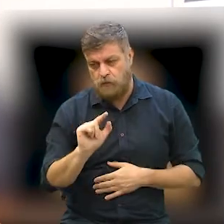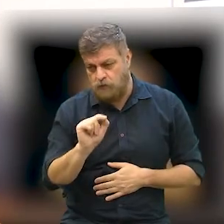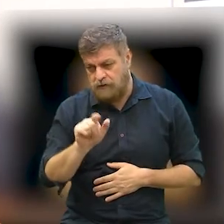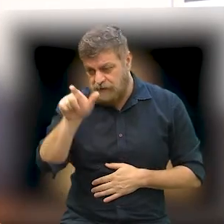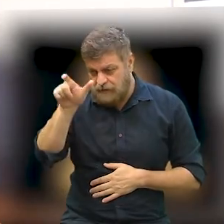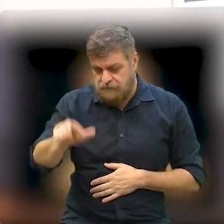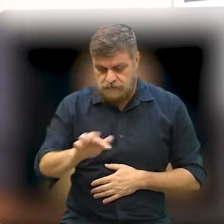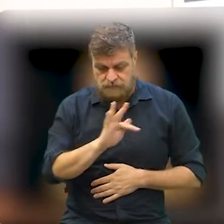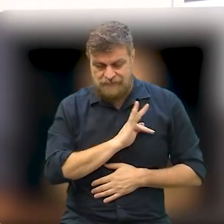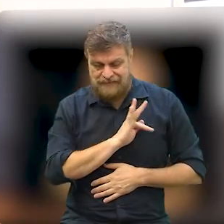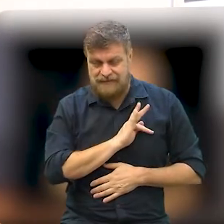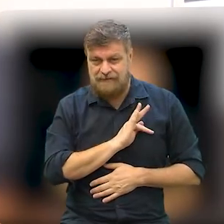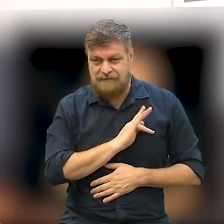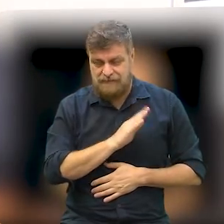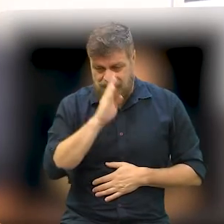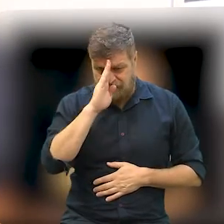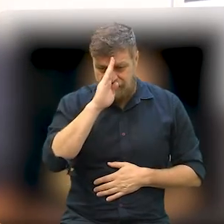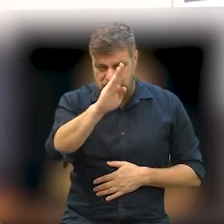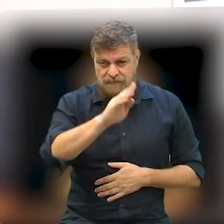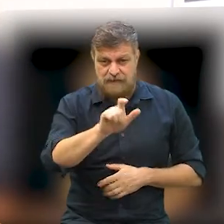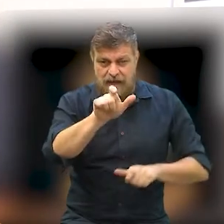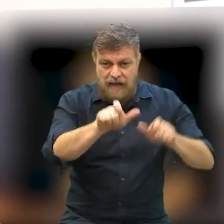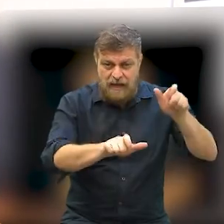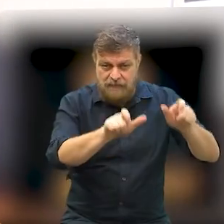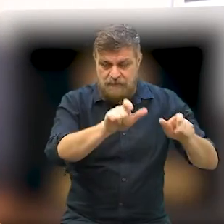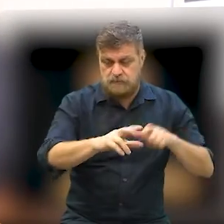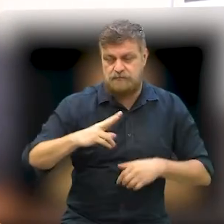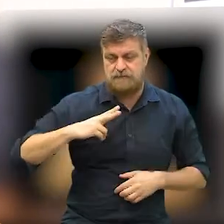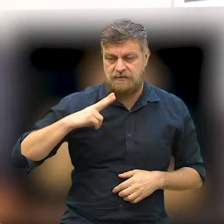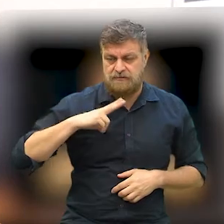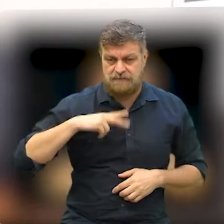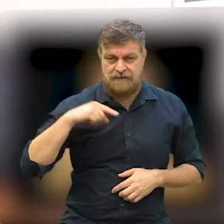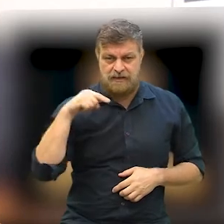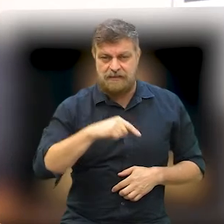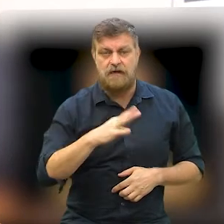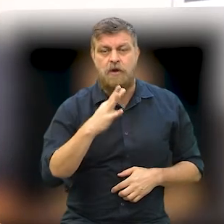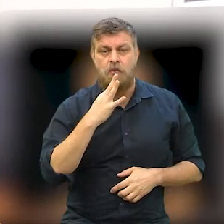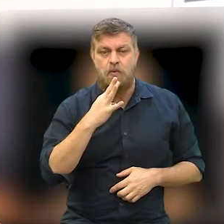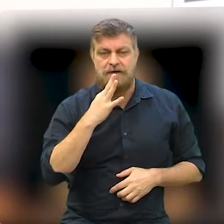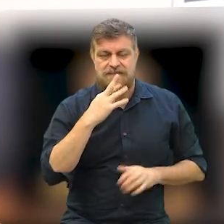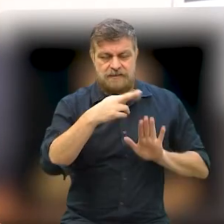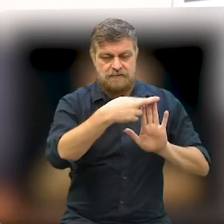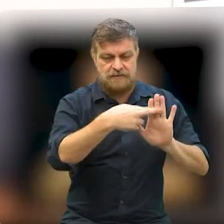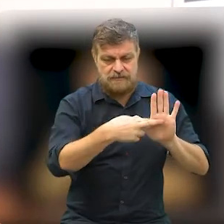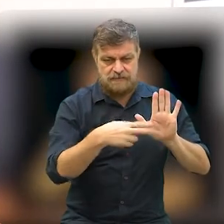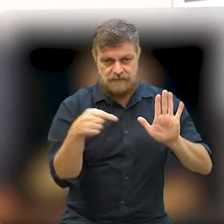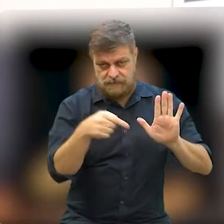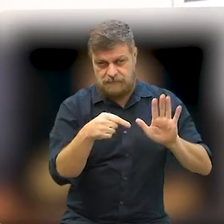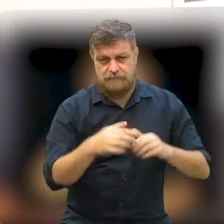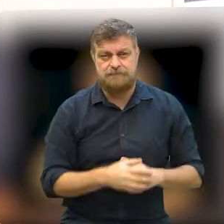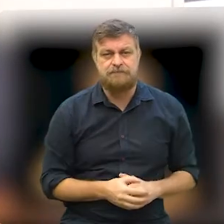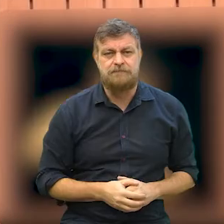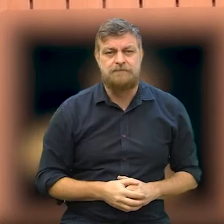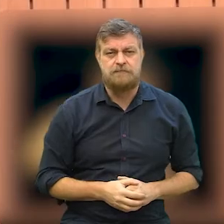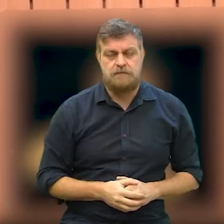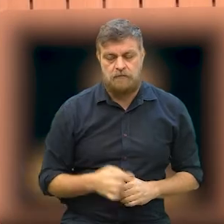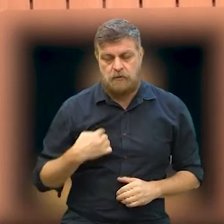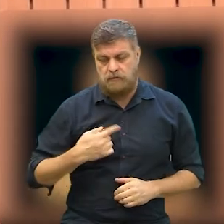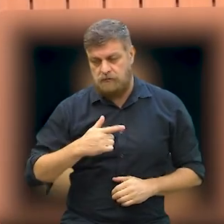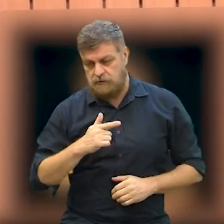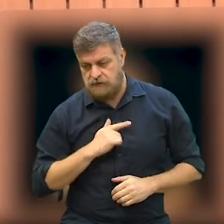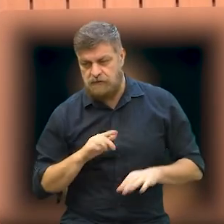mais fácil para que os tanto técnicos principalmente particulares administrados tem o conhecimento dessa nova ela seja a única